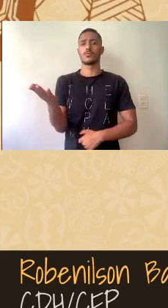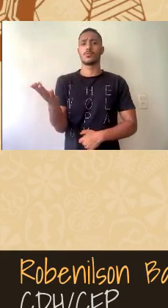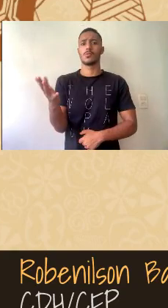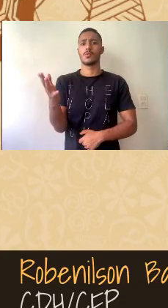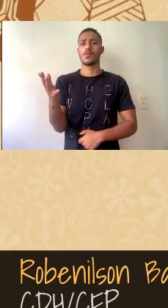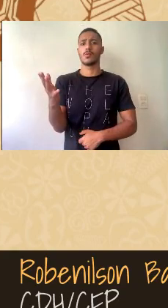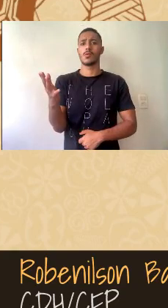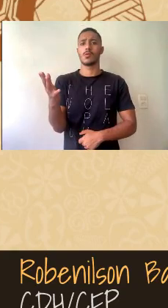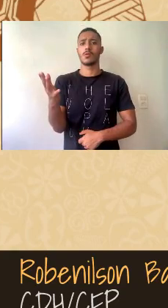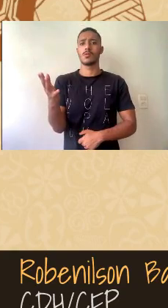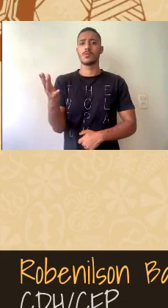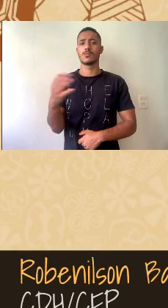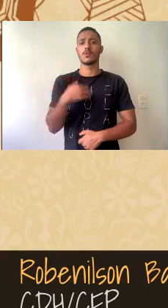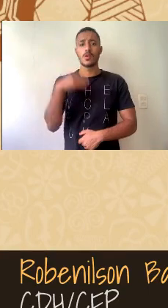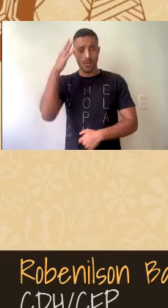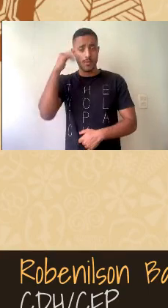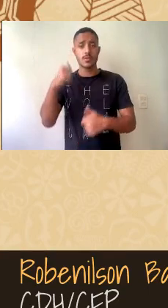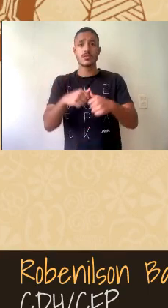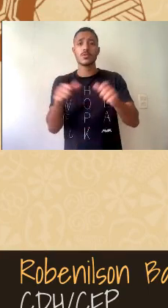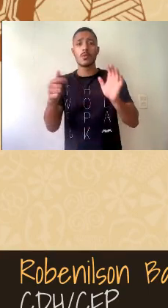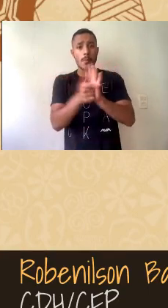vocês estão com papel e caneta na mão,